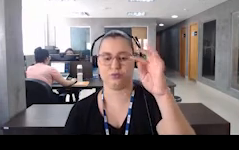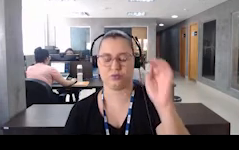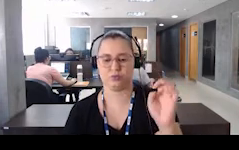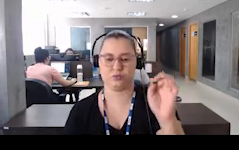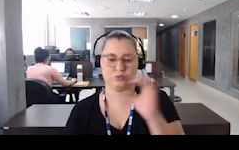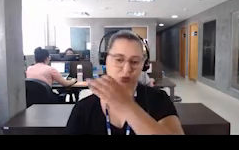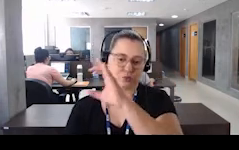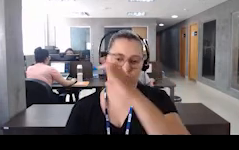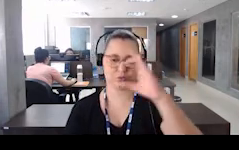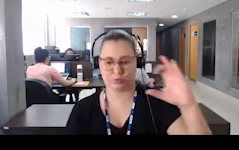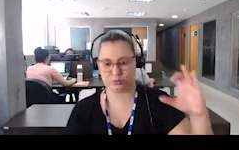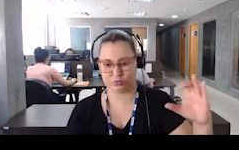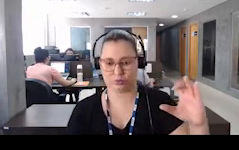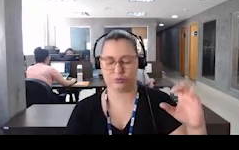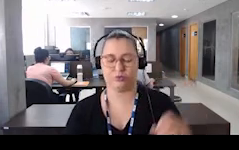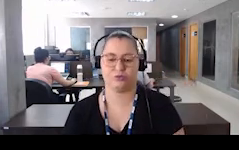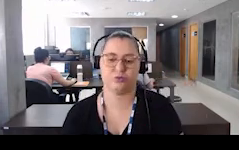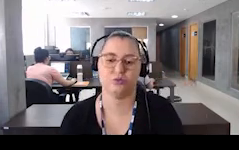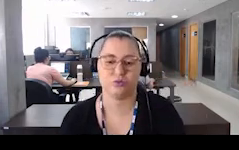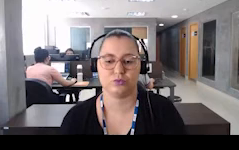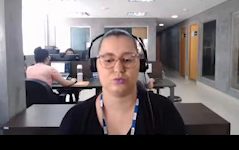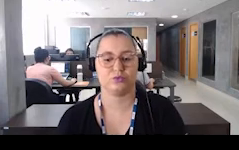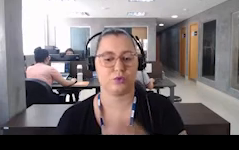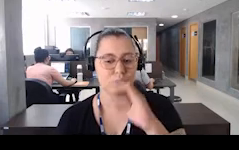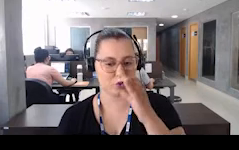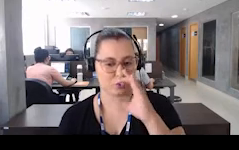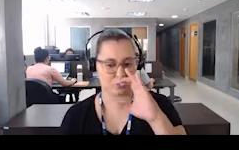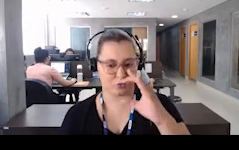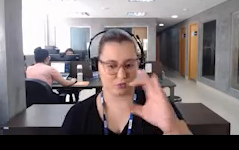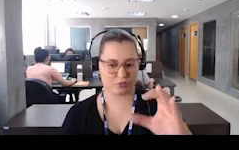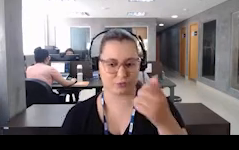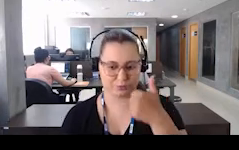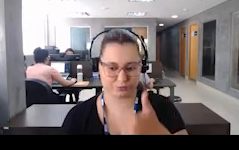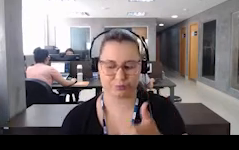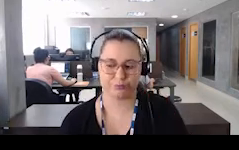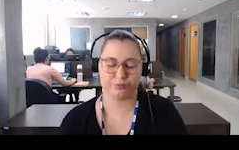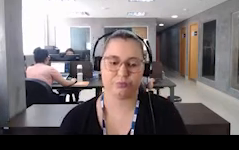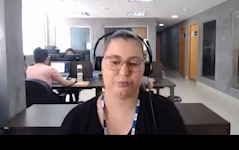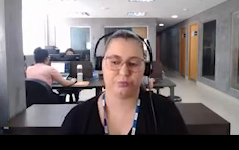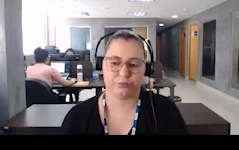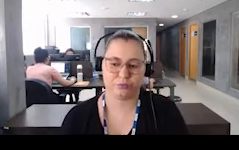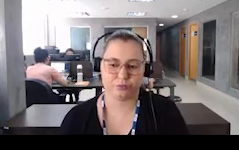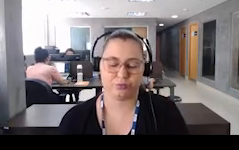Vou colocar aqui na frente, porque a gente já calculou a resistência, né? Então, vou colocar o valor da resistência aqui dentro.